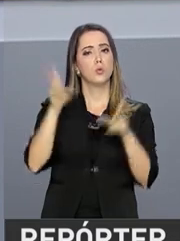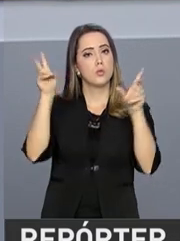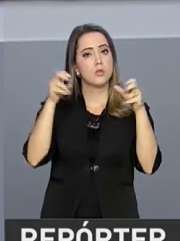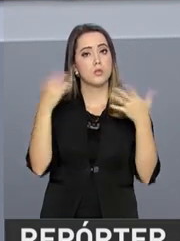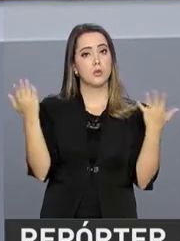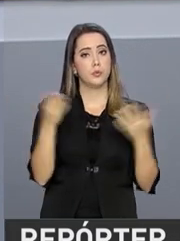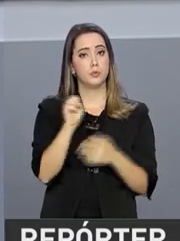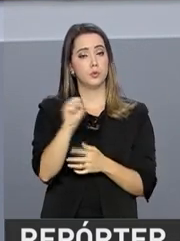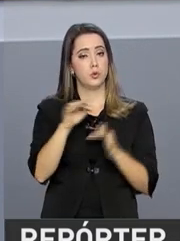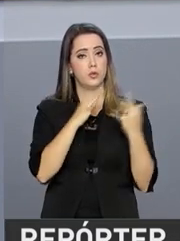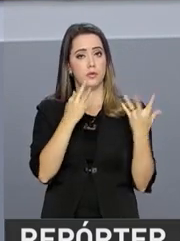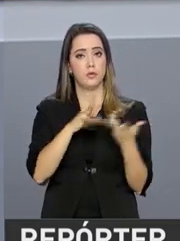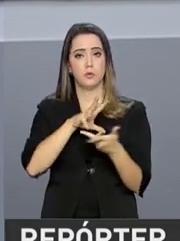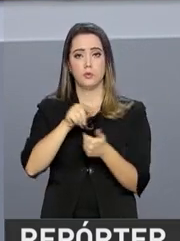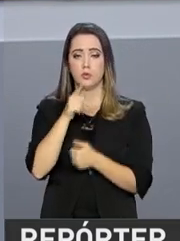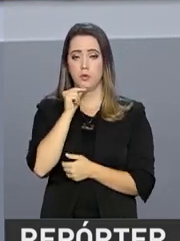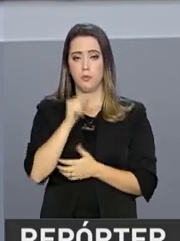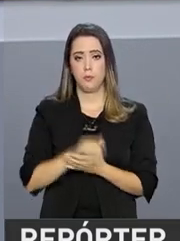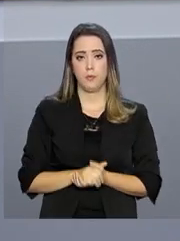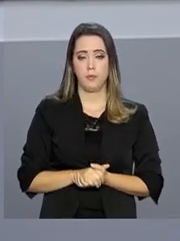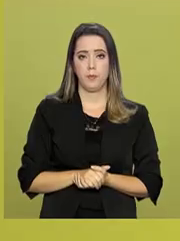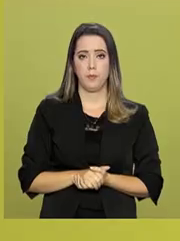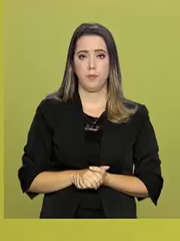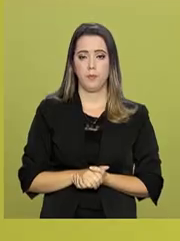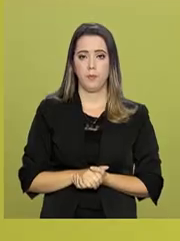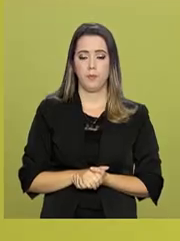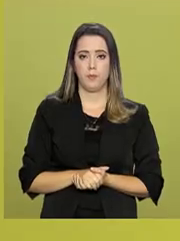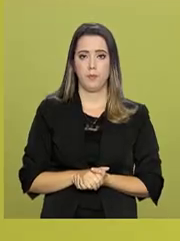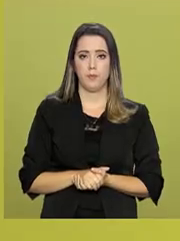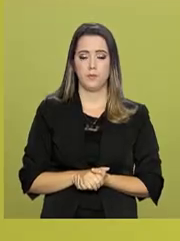8º fórum mundial da água